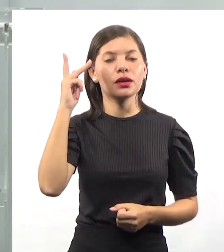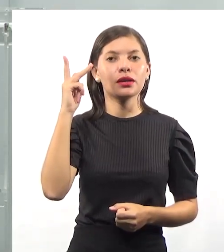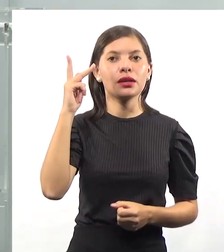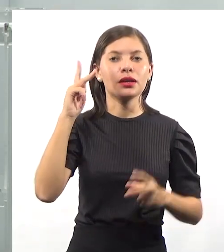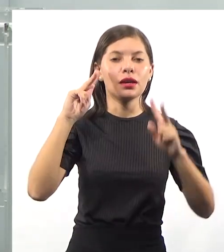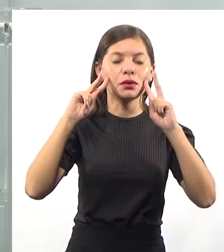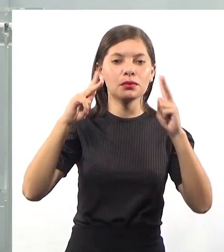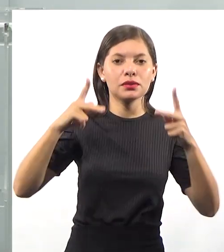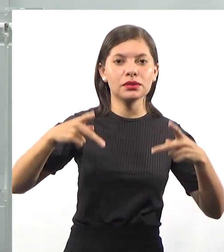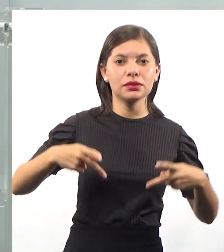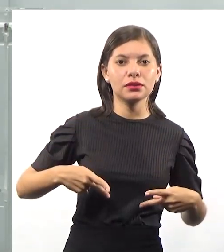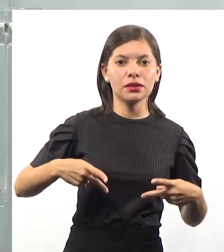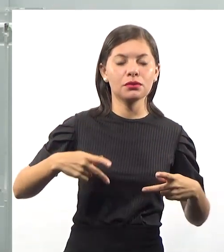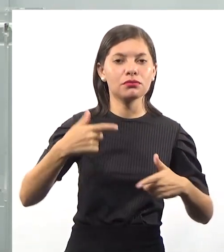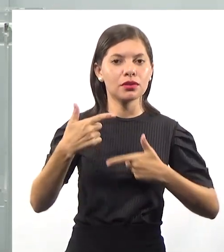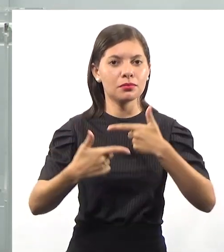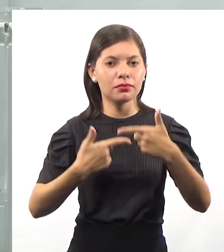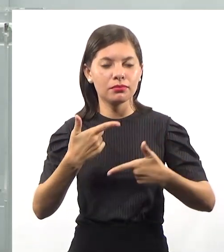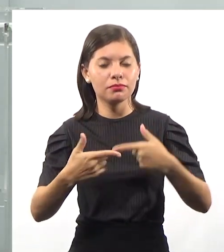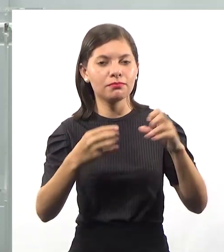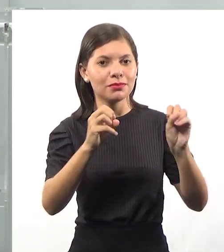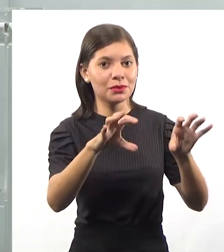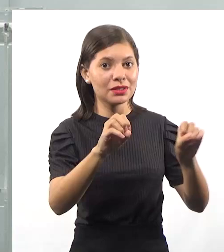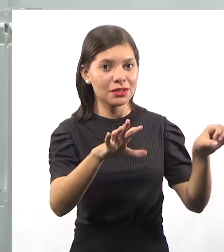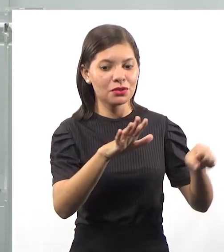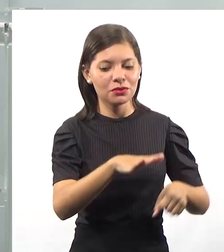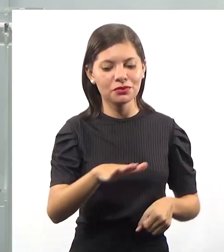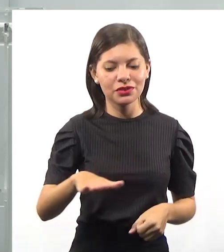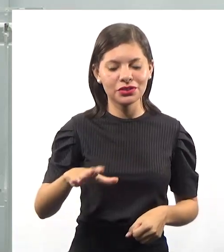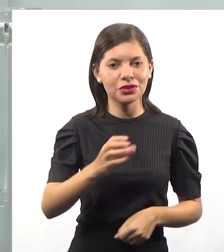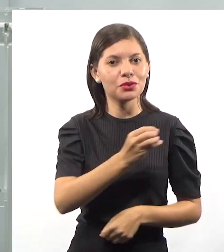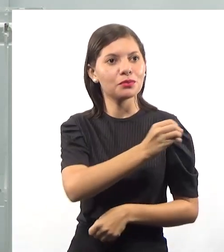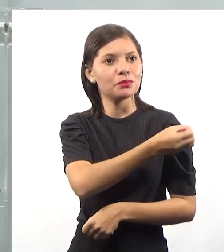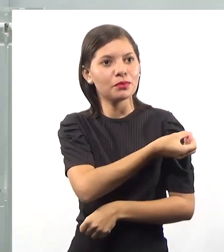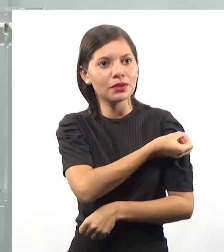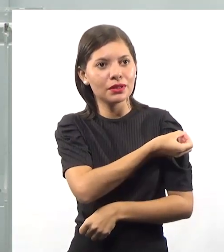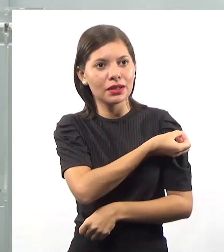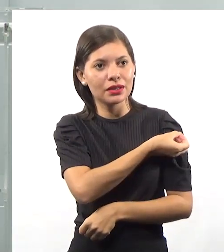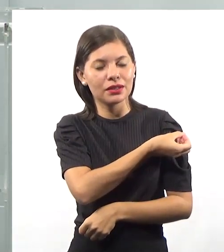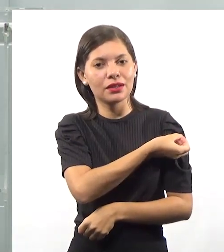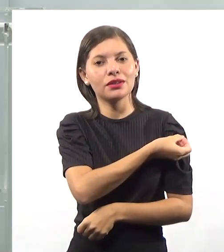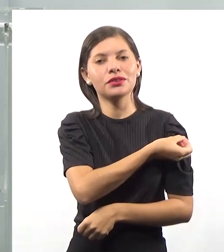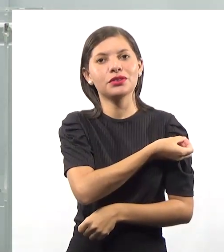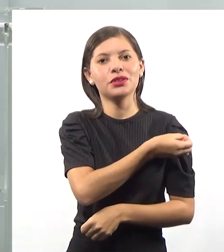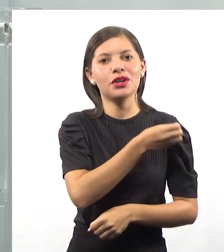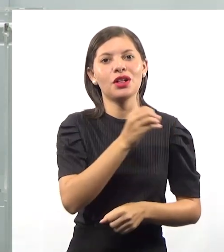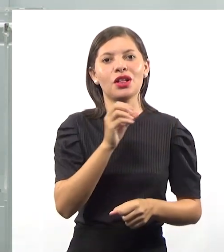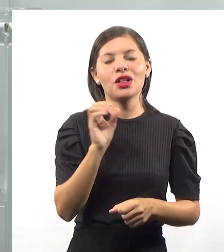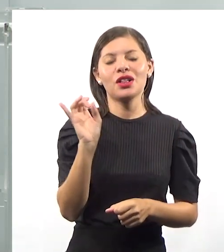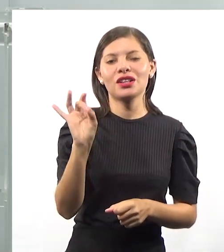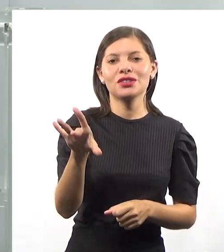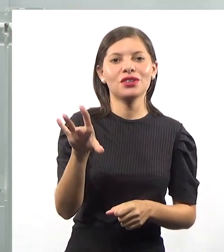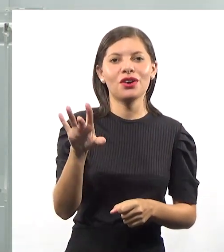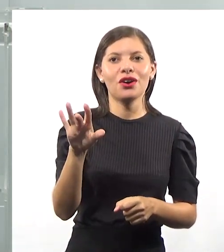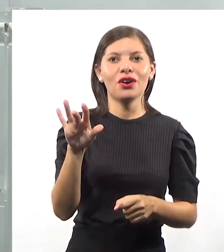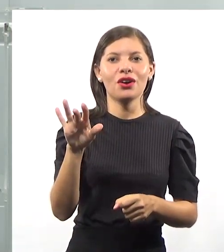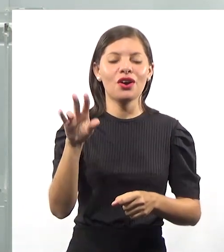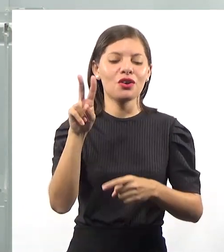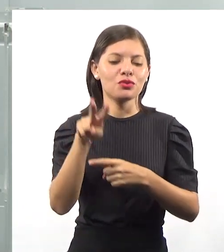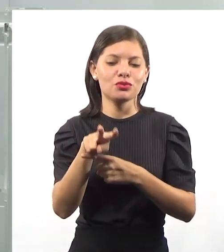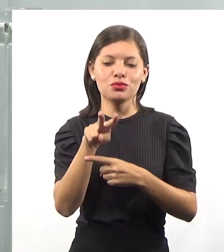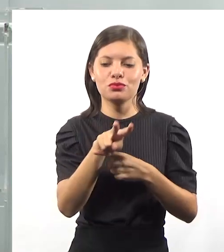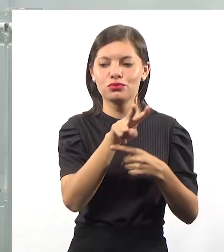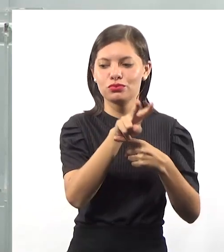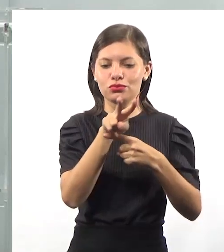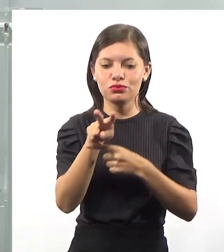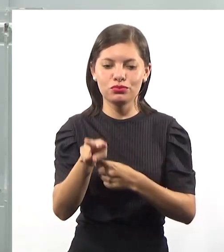coletivo são trabalhados na educação infantil na creche. Então, a creche não é apenas o cuidado, não é apenas a